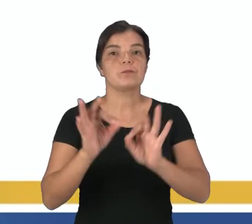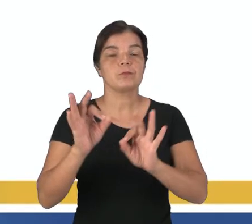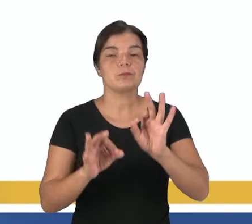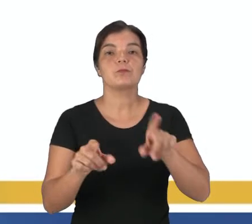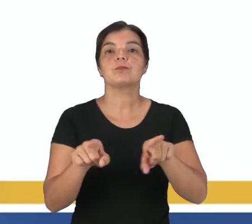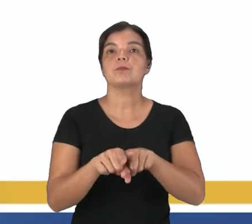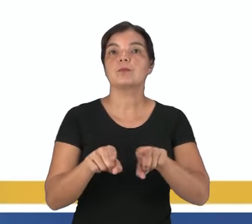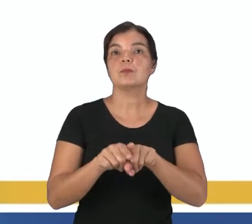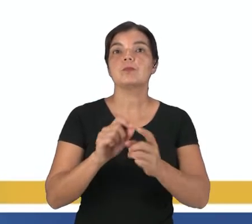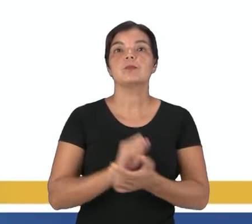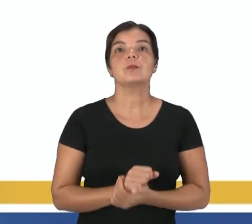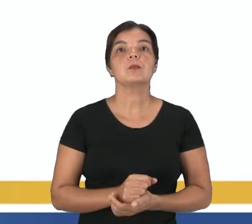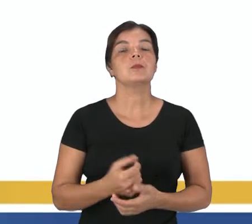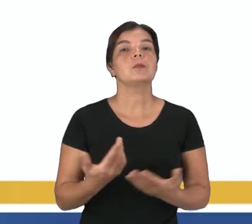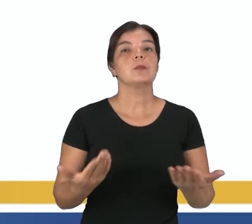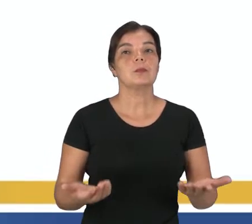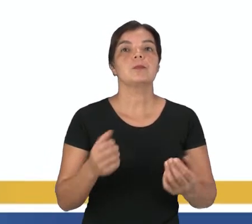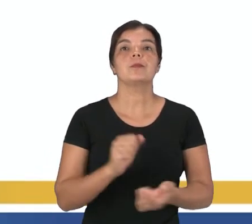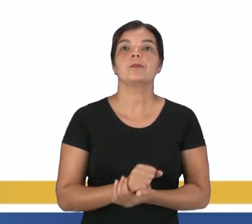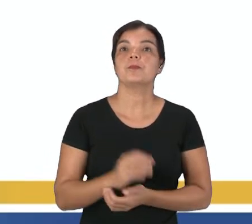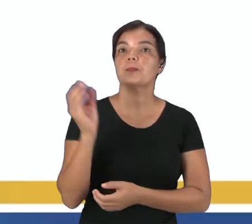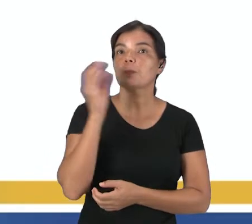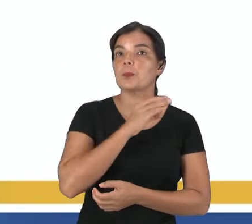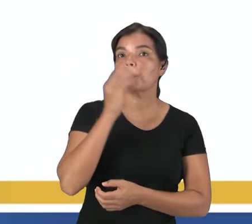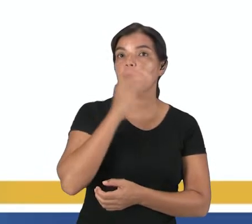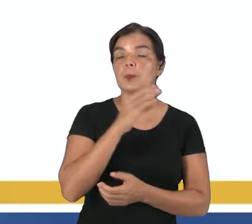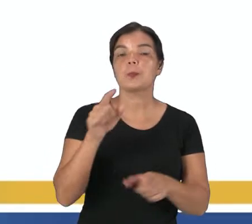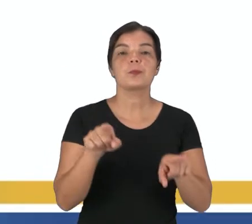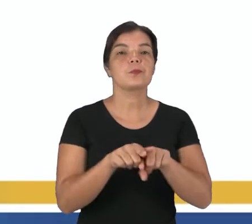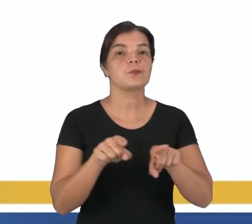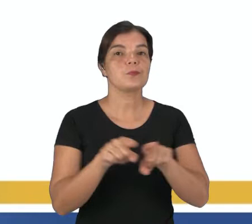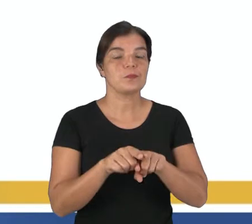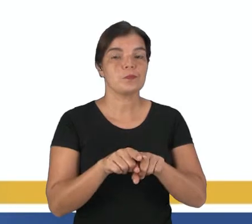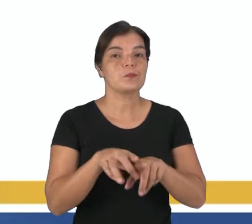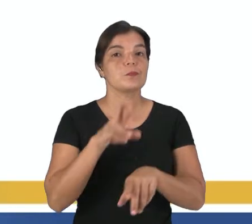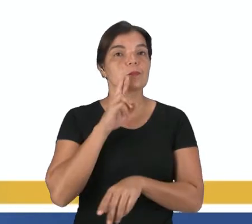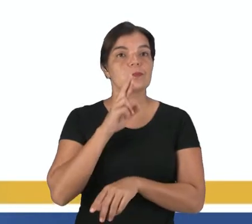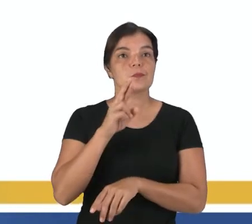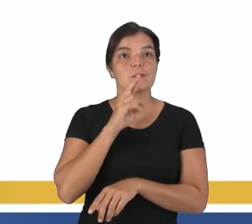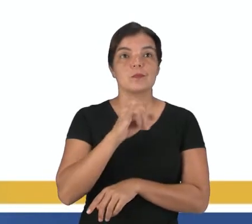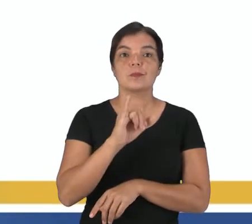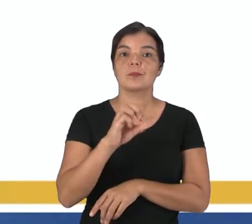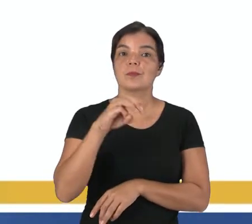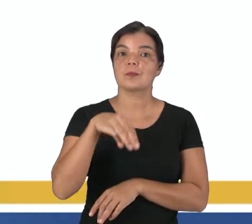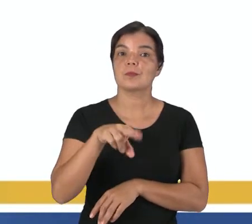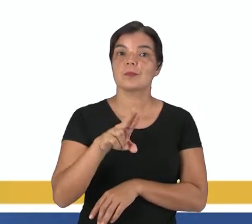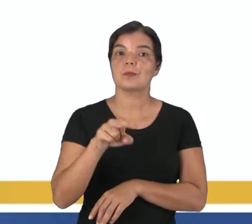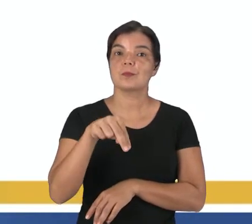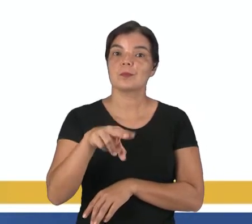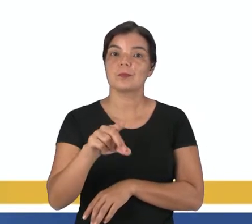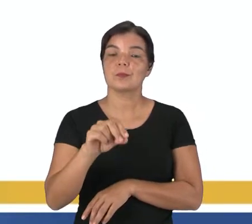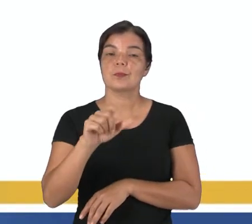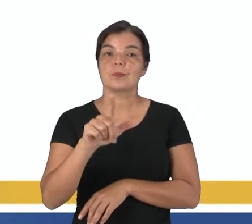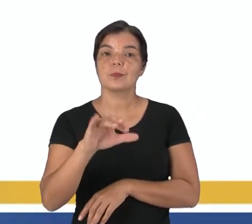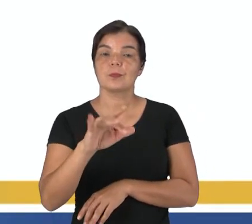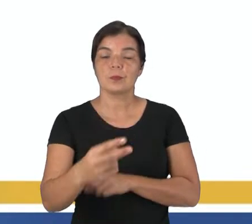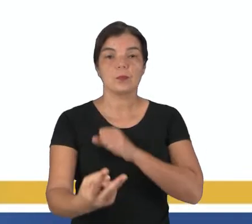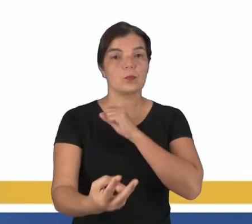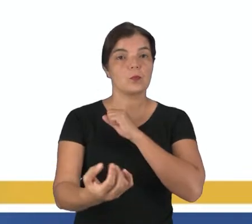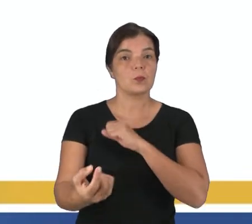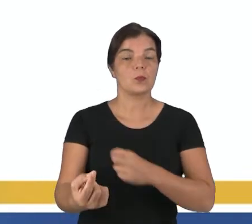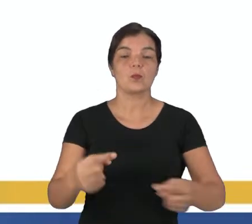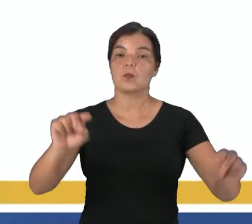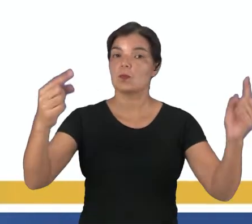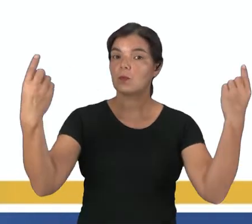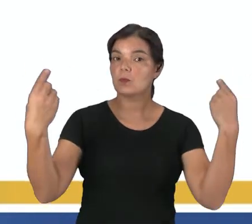de anticorpos. E também eles apressam o que nós chamamos de resposta imunológica, ou seja, quando a gente é atacado